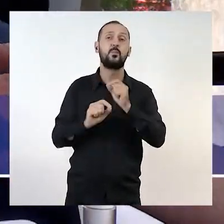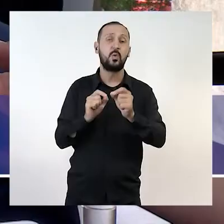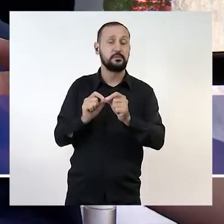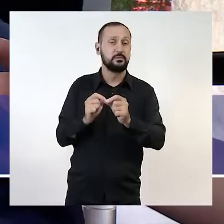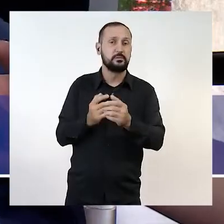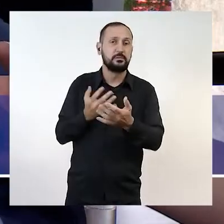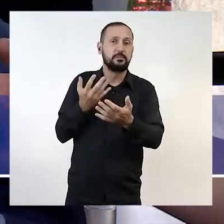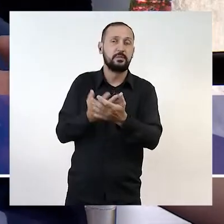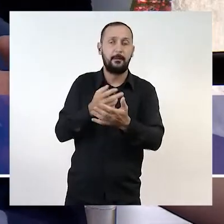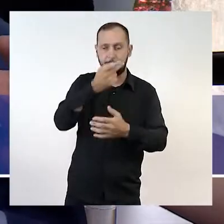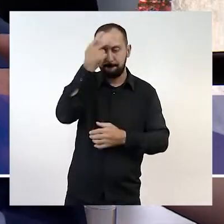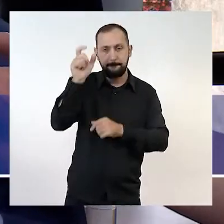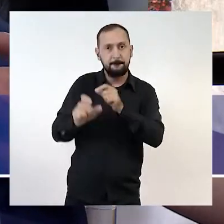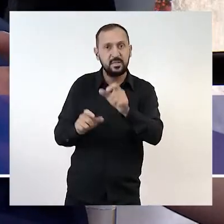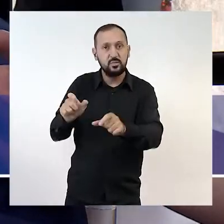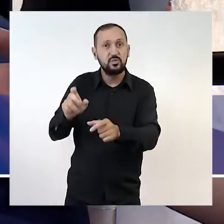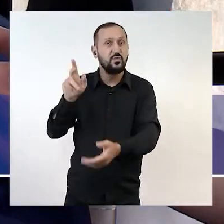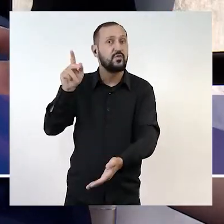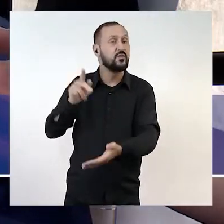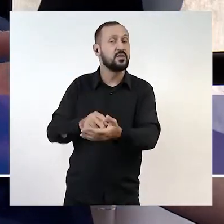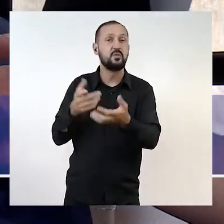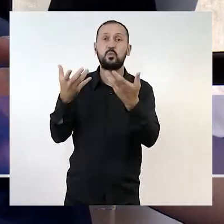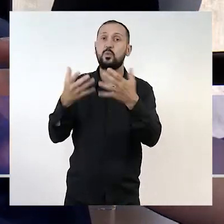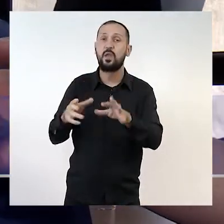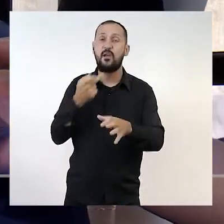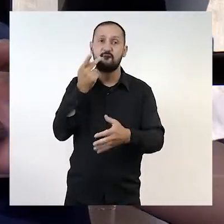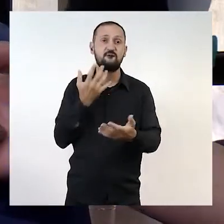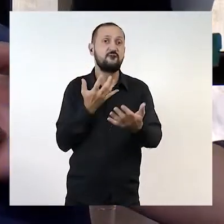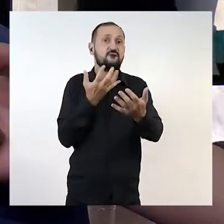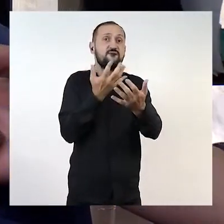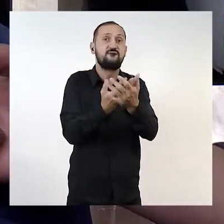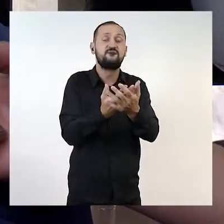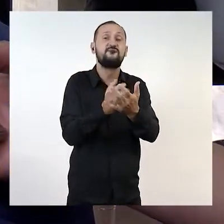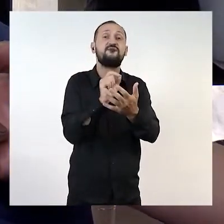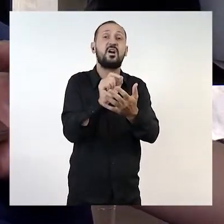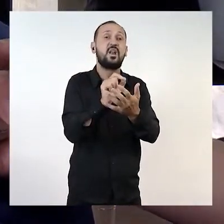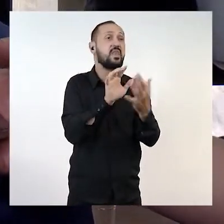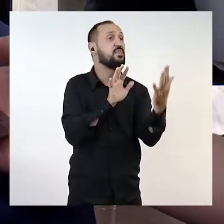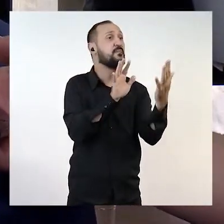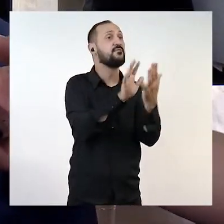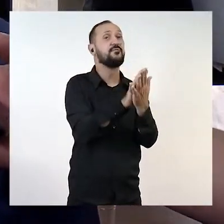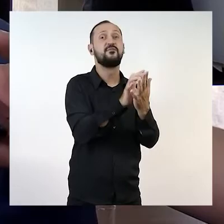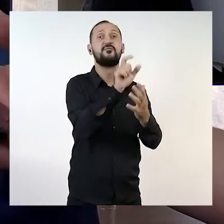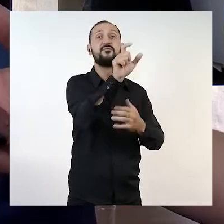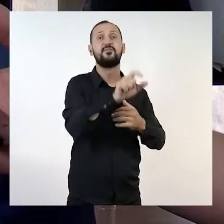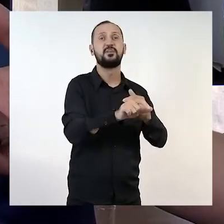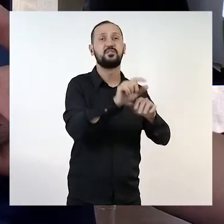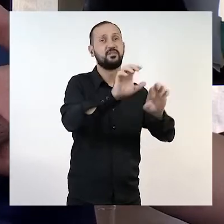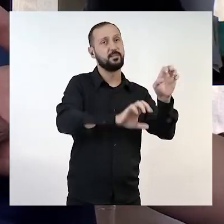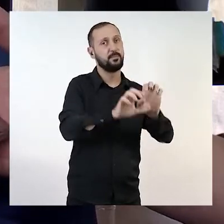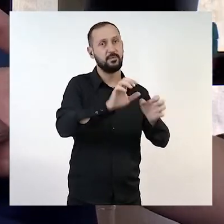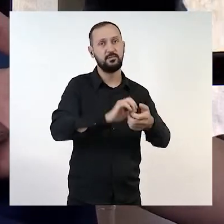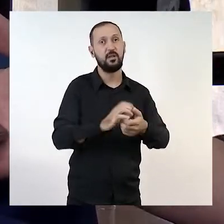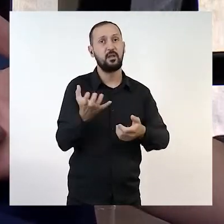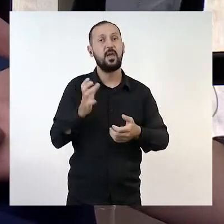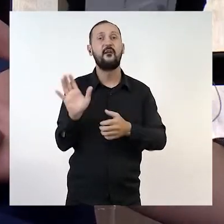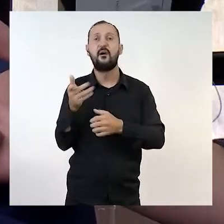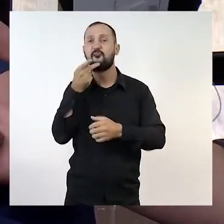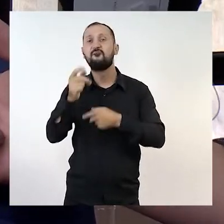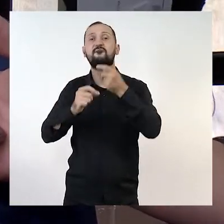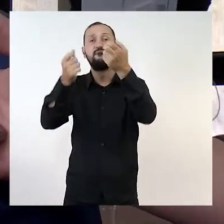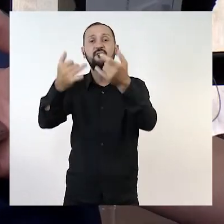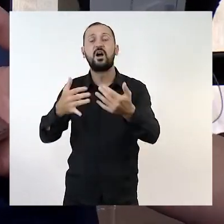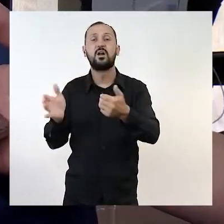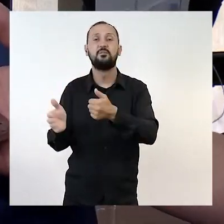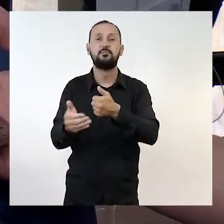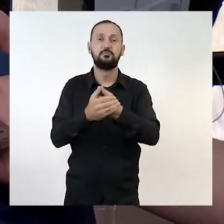não receber os depoimentos de pessoas que efetivamente não querem falar na presença dos representantes da empresa, da